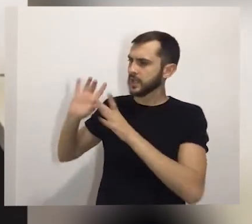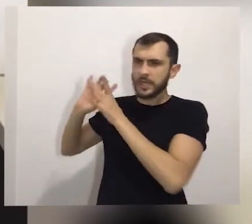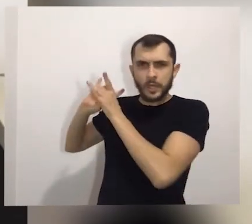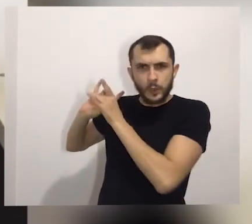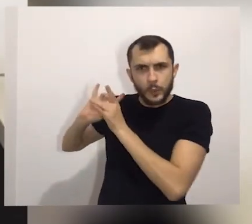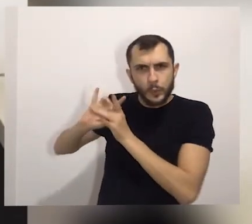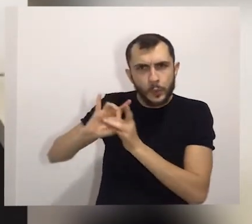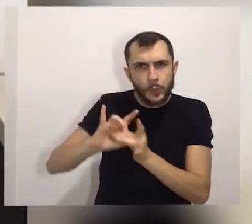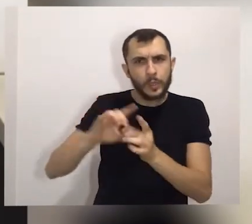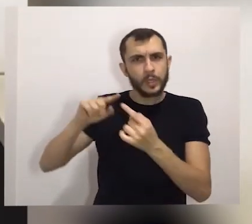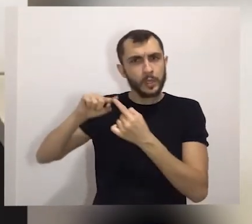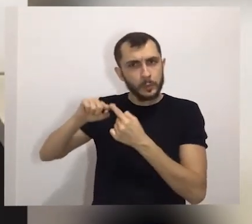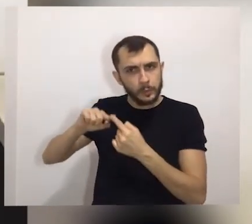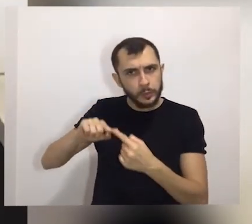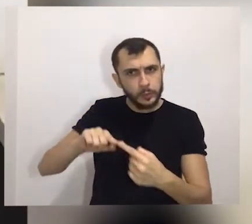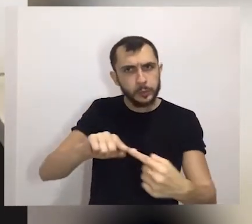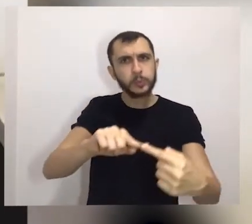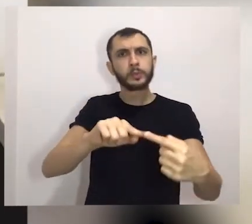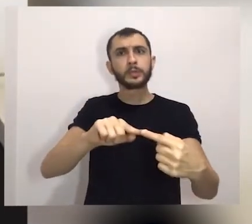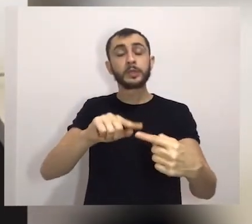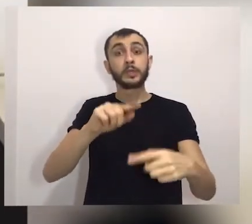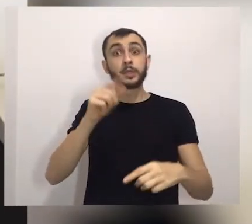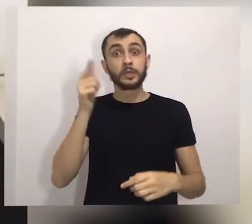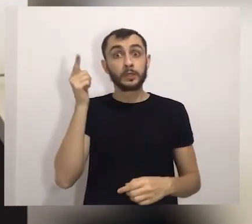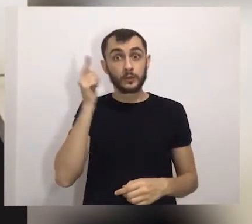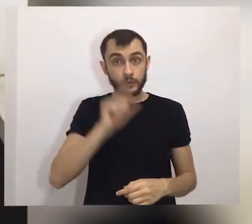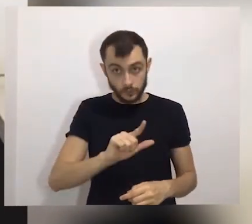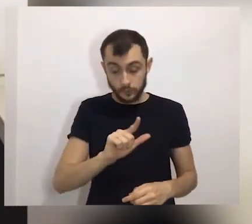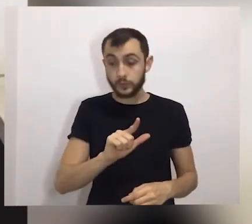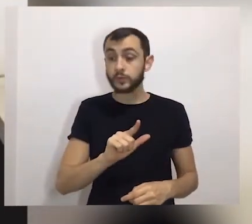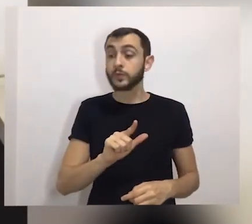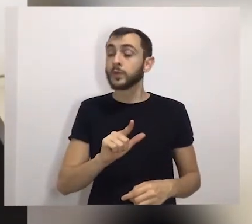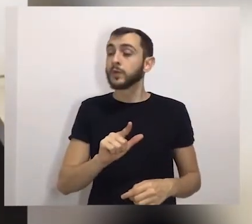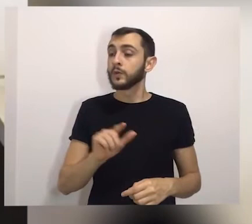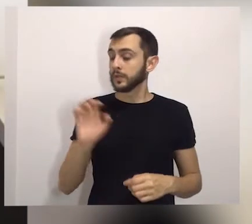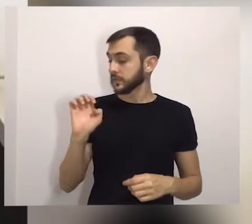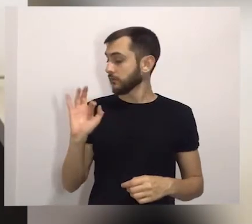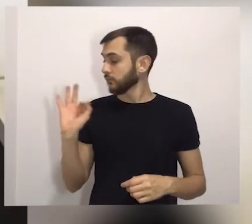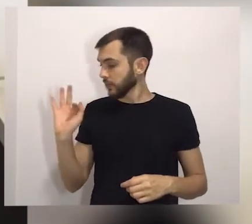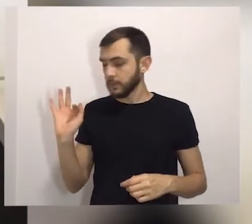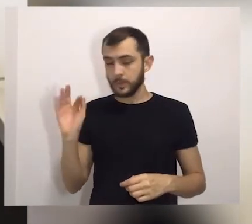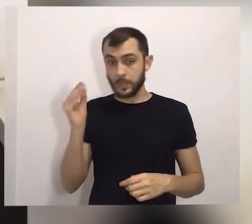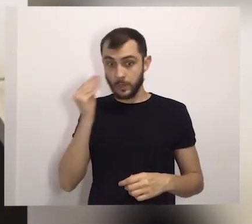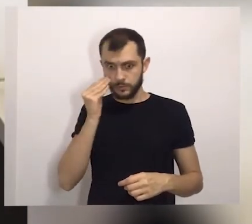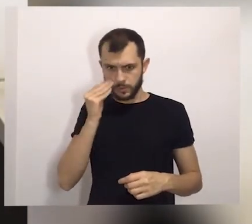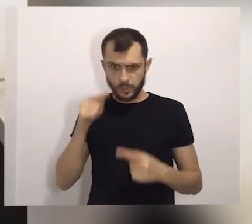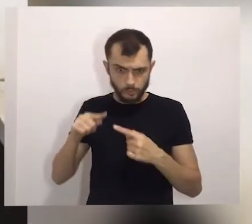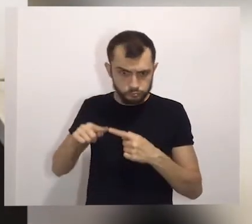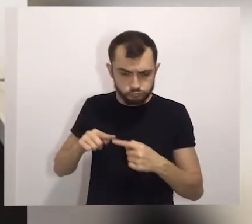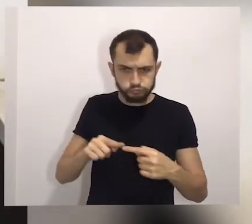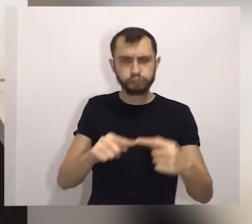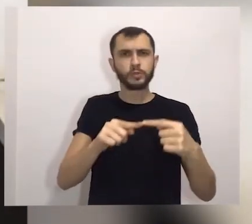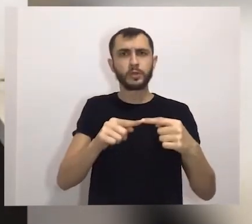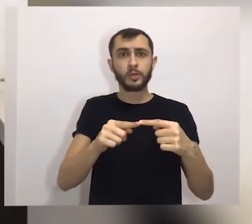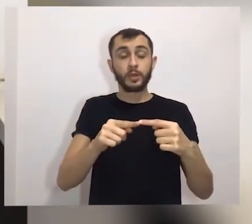que, dando continuidade às orientações para as aprendizagens previstas no ensino fundamental,